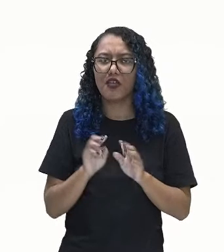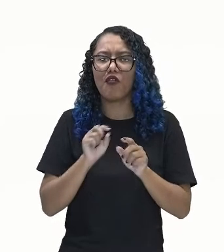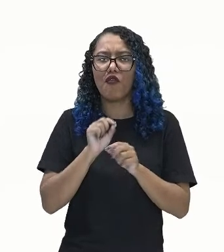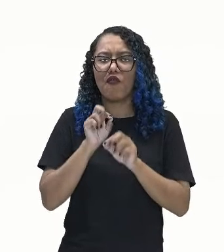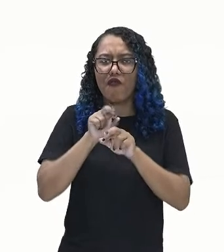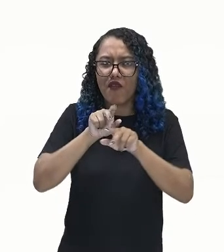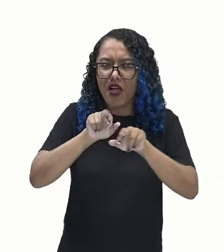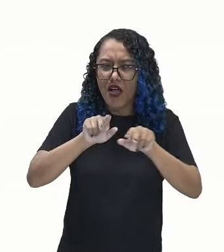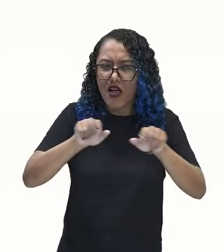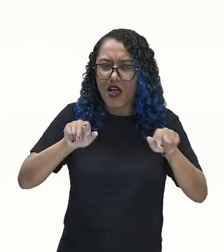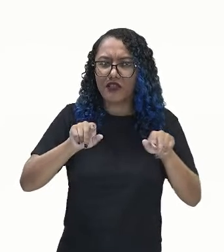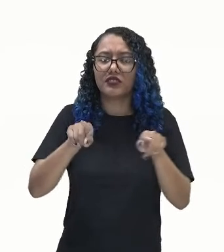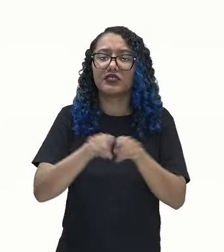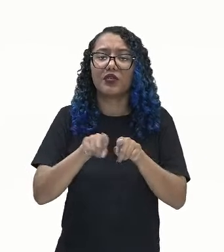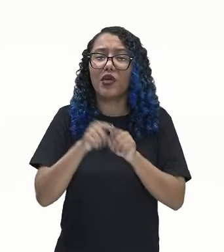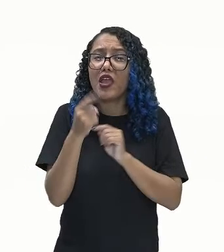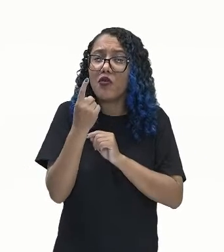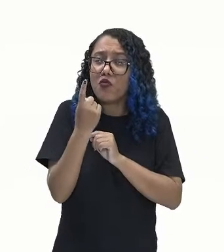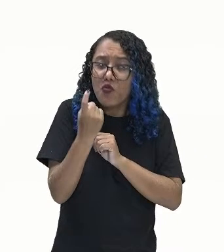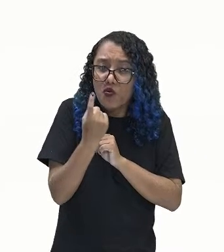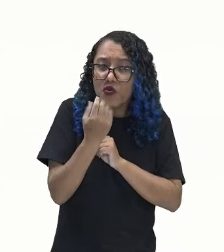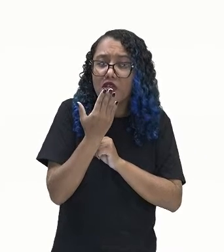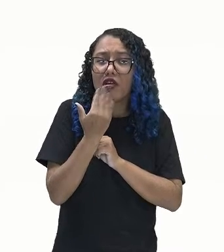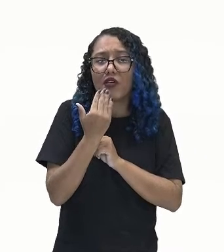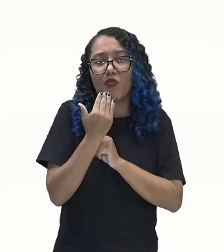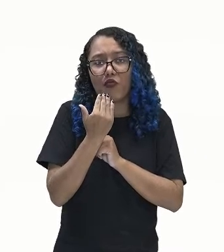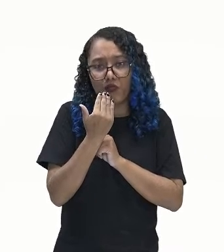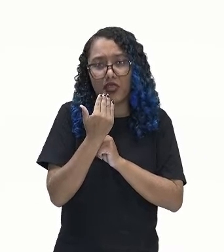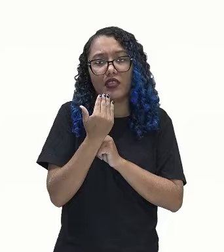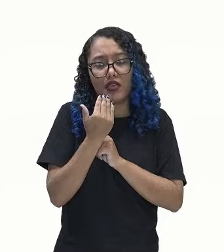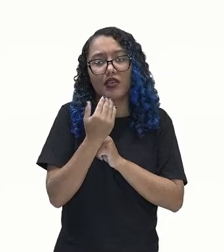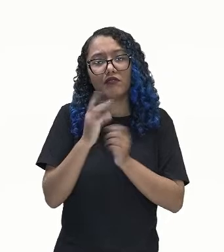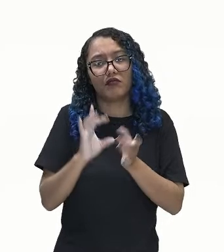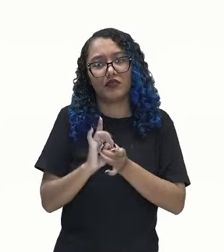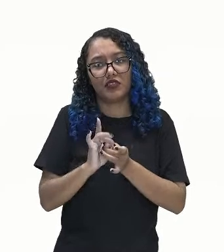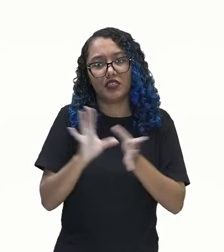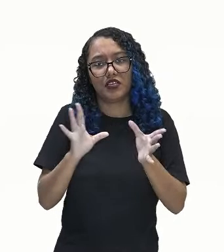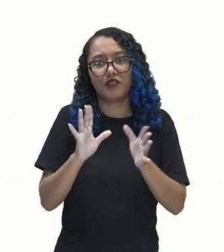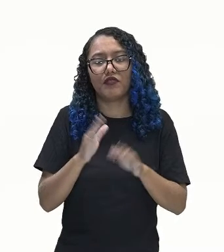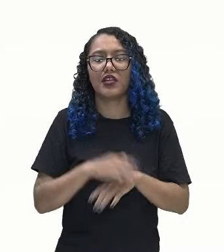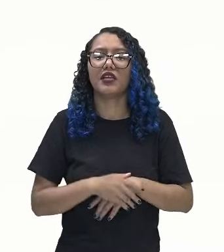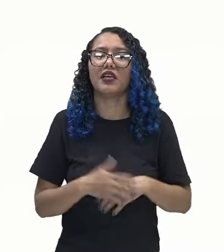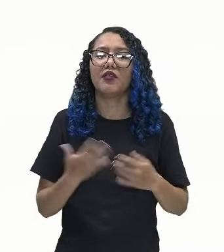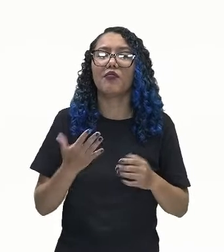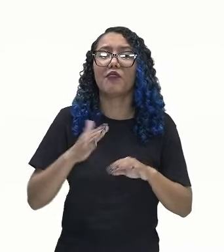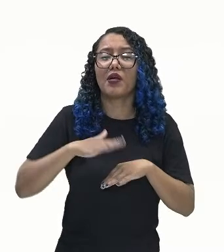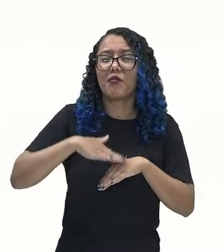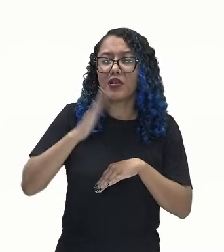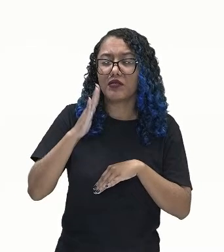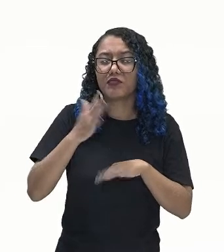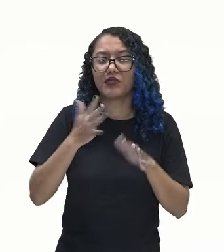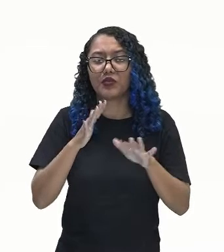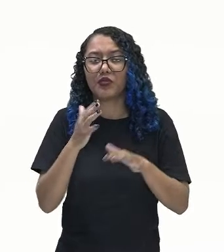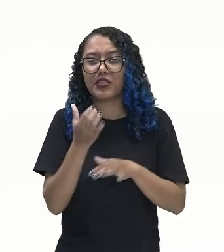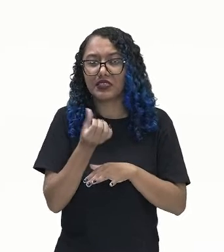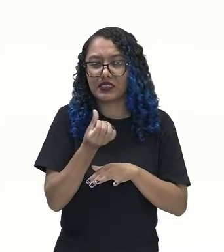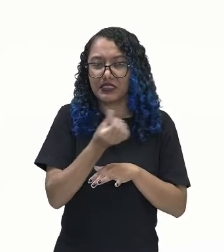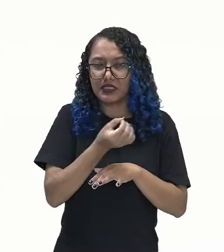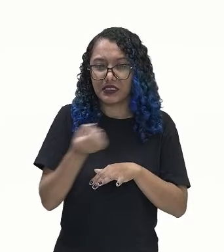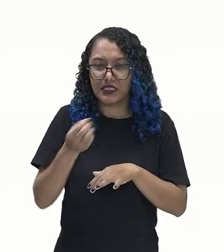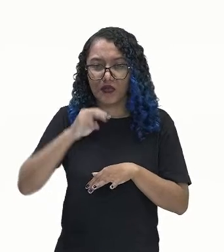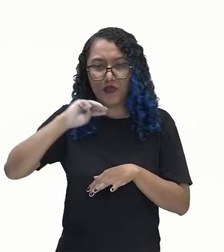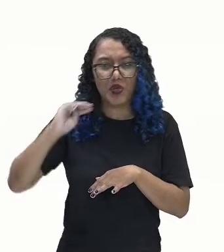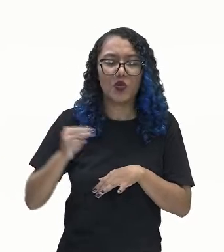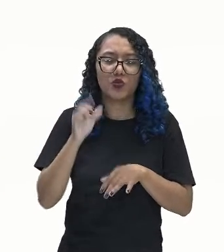disponível para mais de 600 milhões de pessoas em vários pontos do planeta, e em particular em